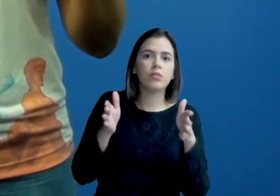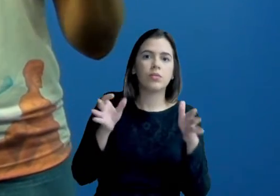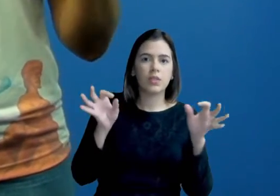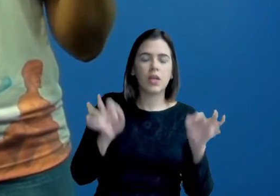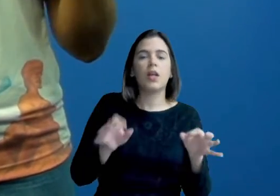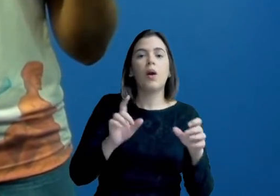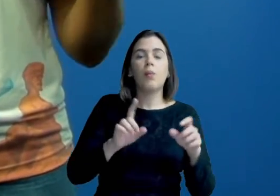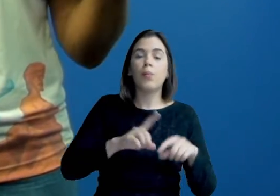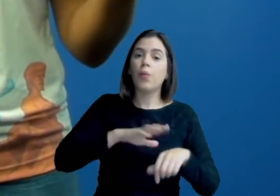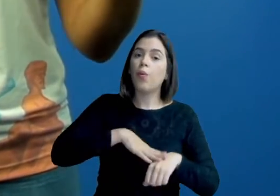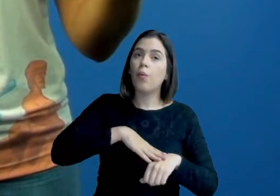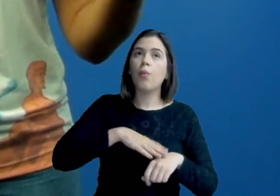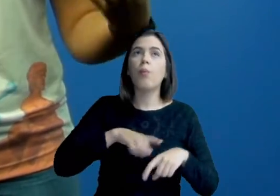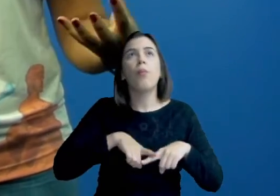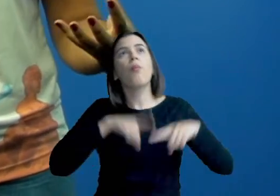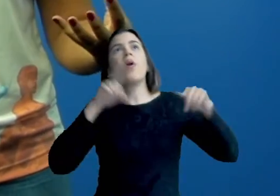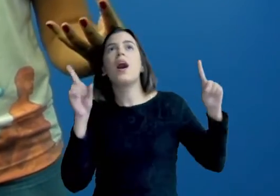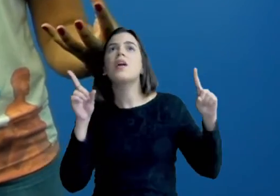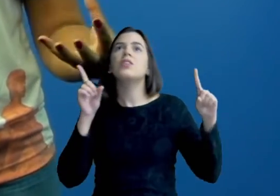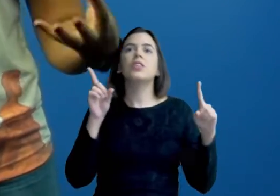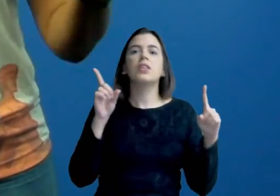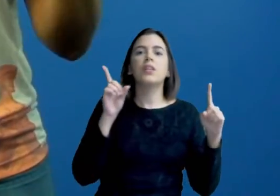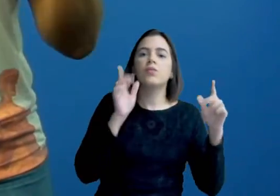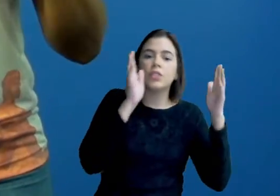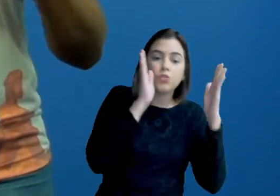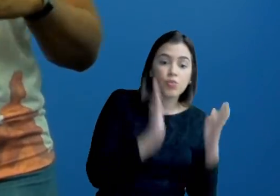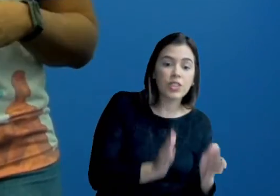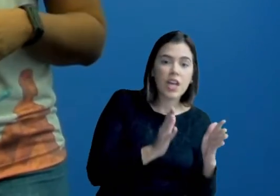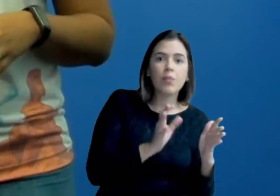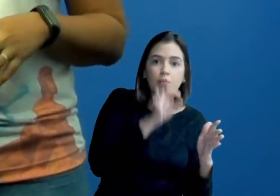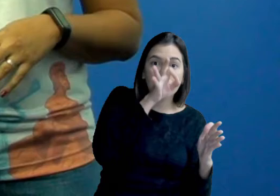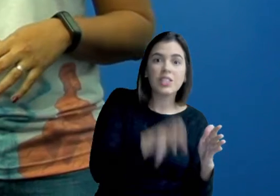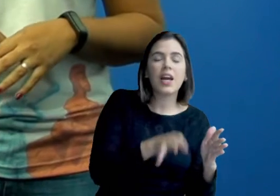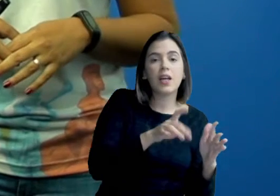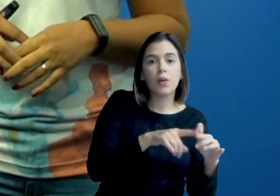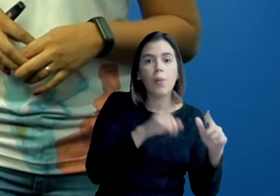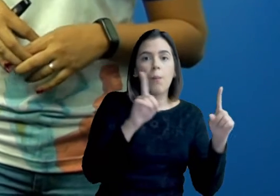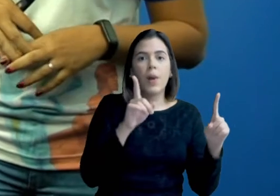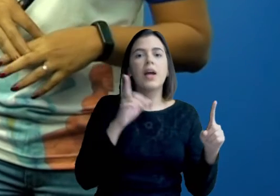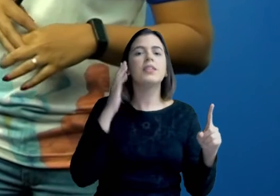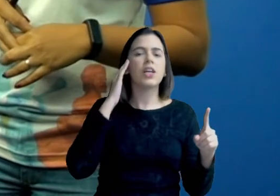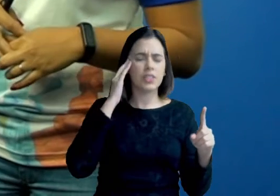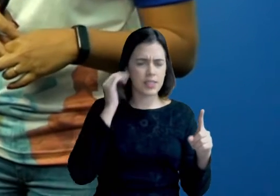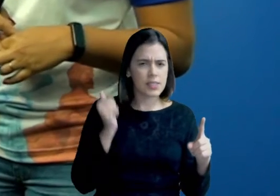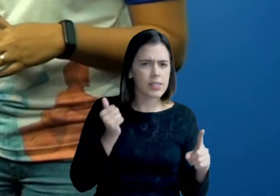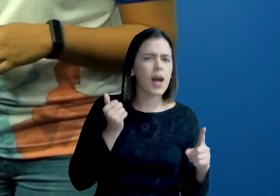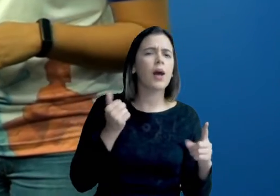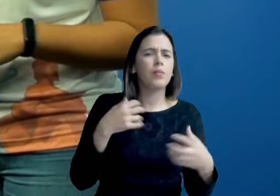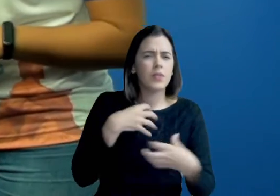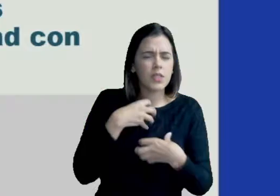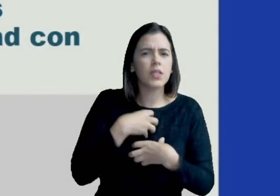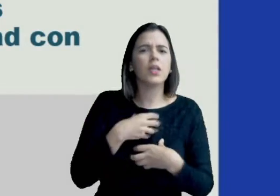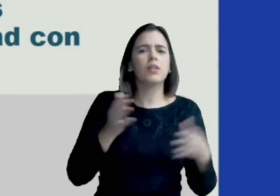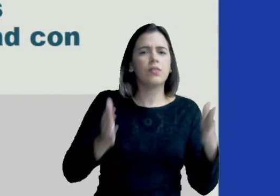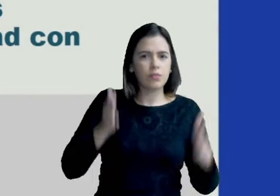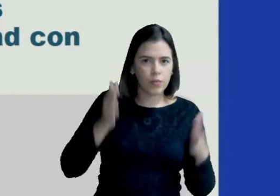mais que ela não se prenda a um tempo determinado, existe um período que está sendo narrado ali naquela